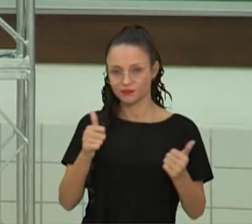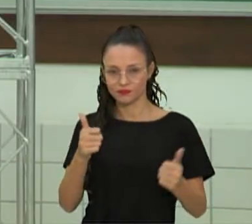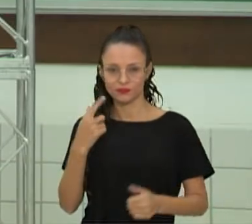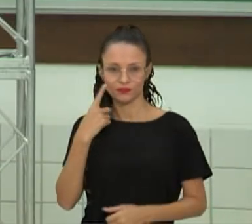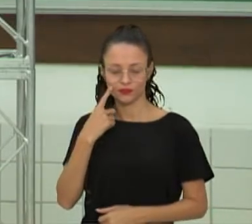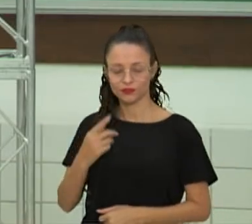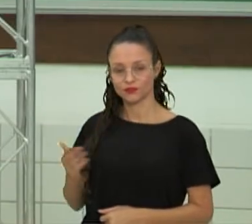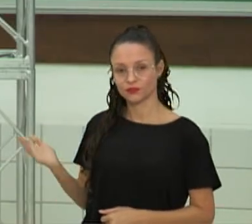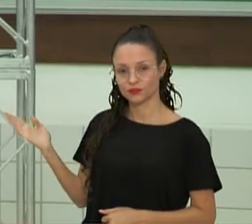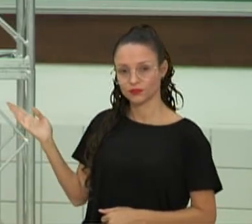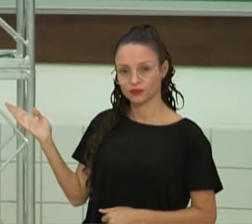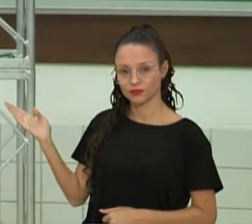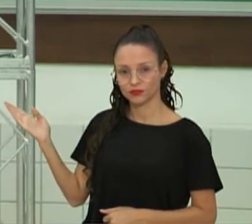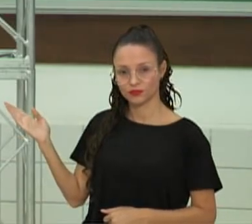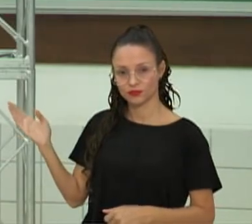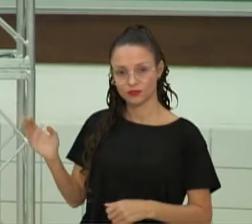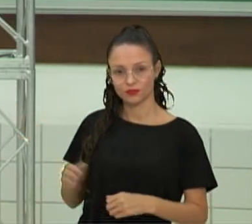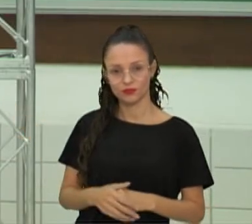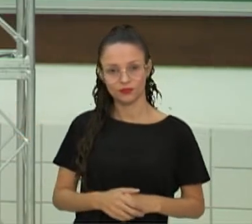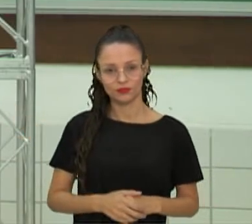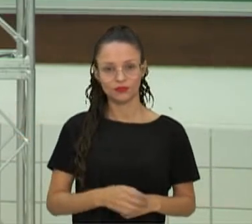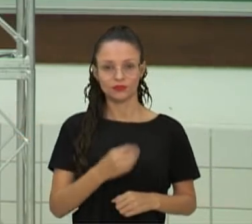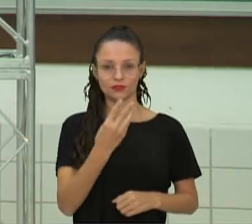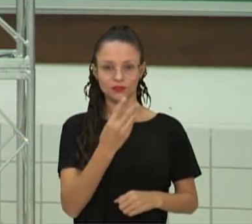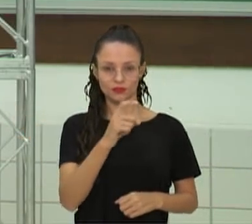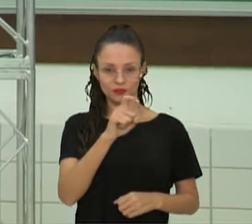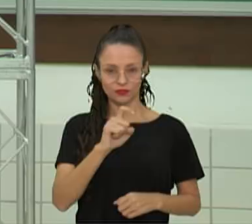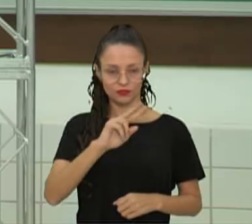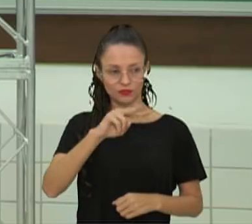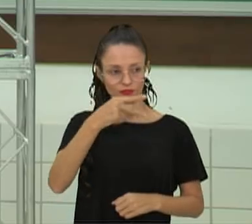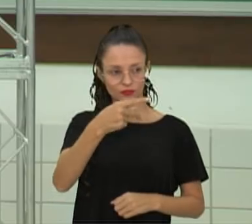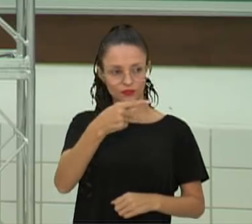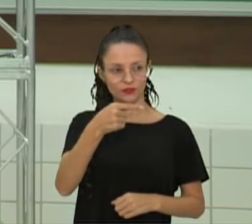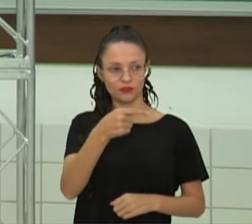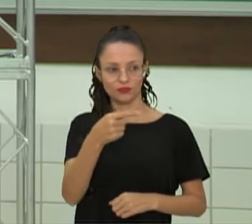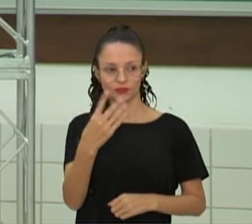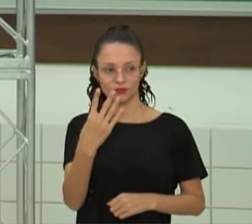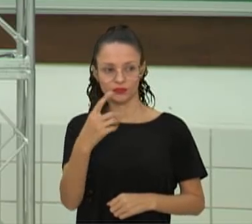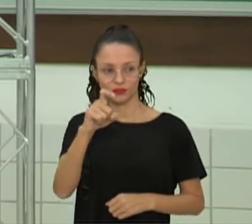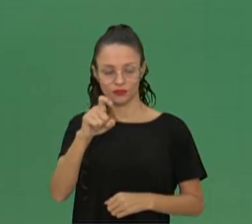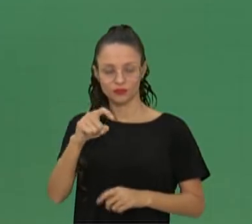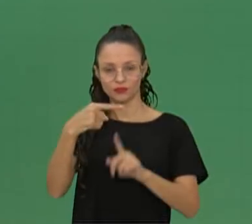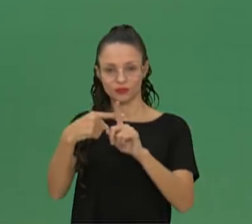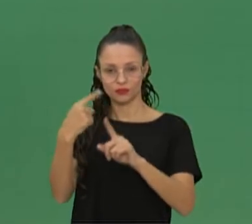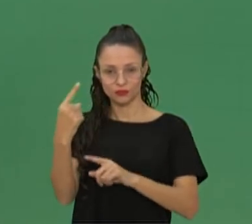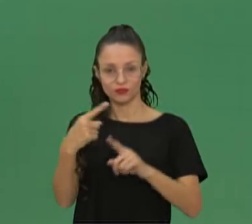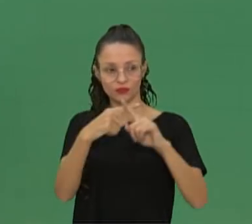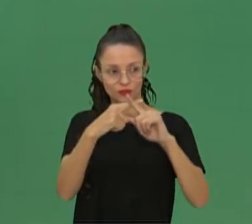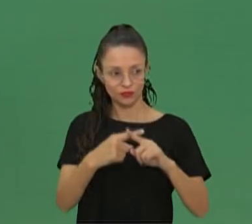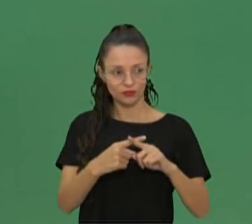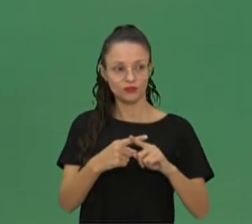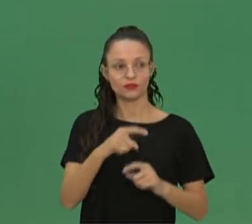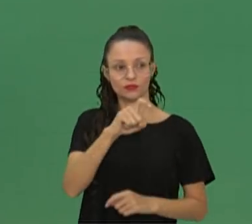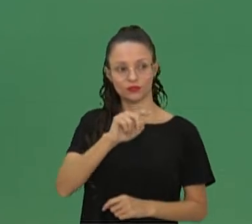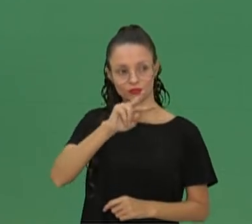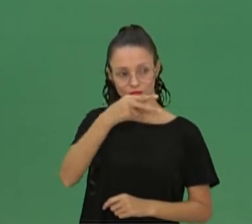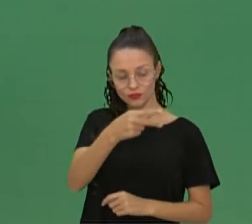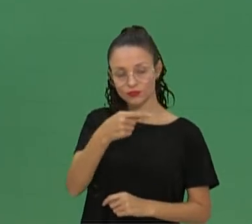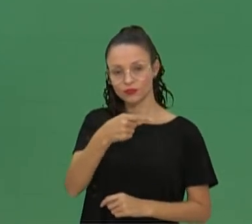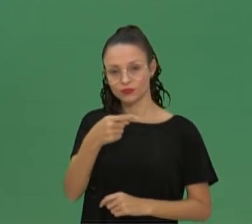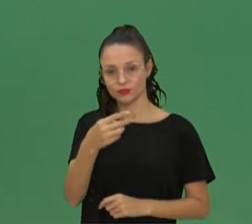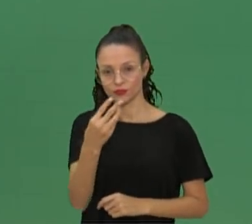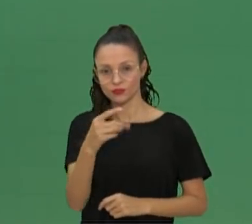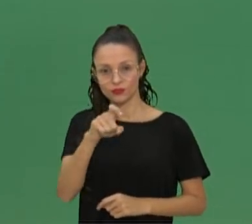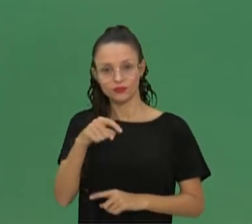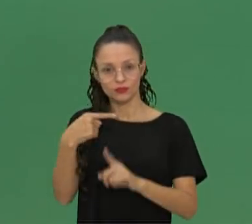ó. 3x ao quadrado menos 4x mais 1 vezes x ao quadrado menos 3x mais 1,